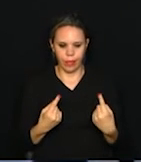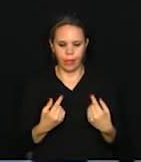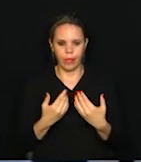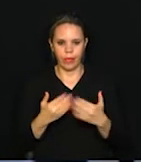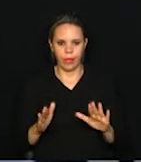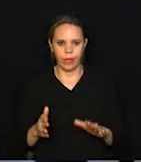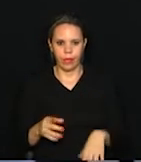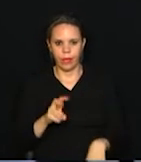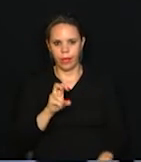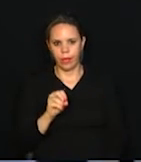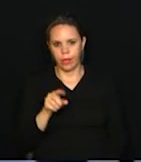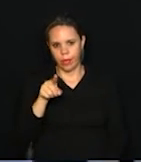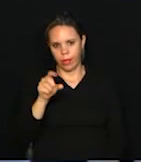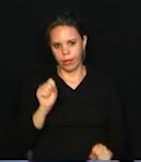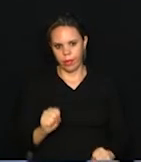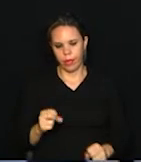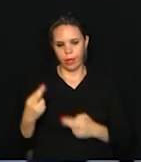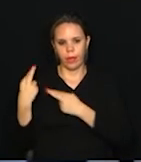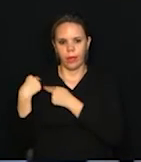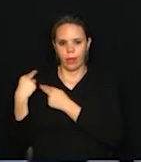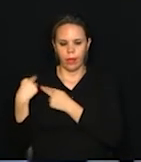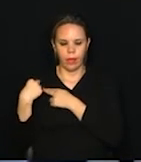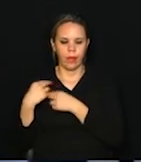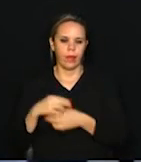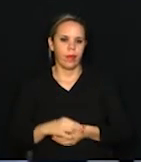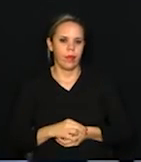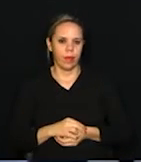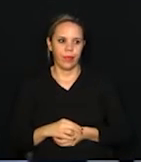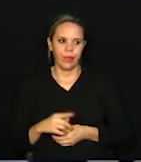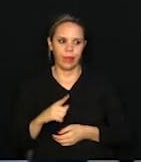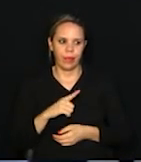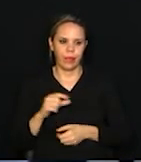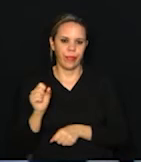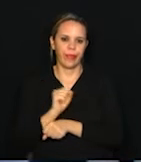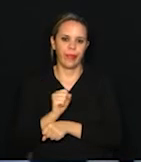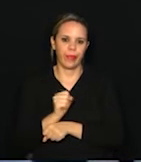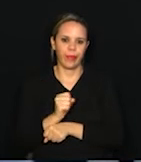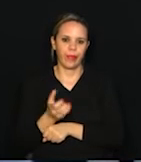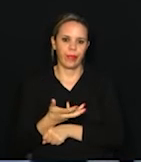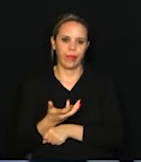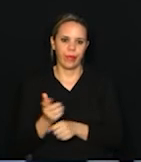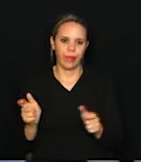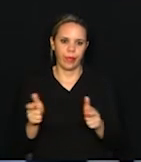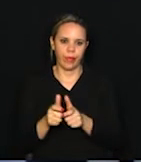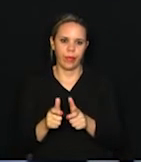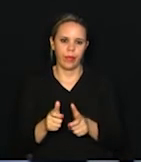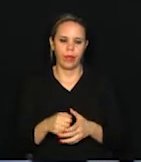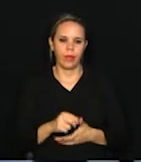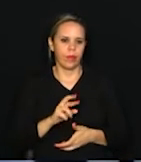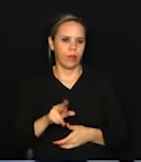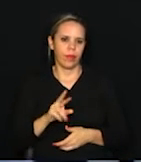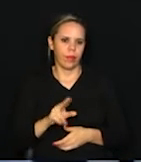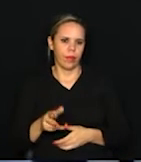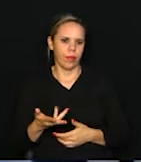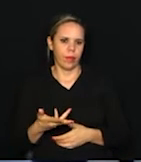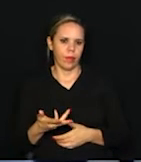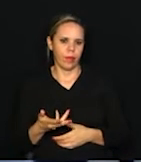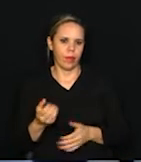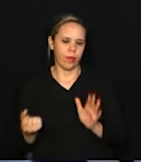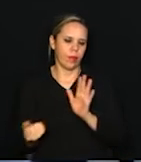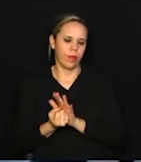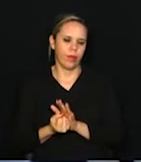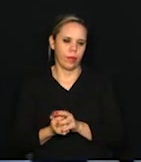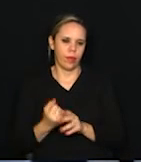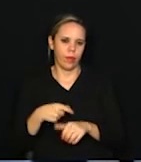explicitar que é 50, você, por responsabilidade, tem que dirigir a uma velocidade menor, que nem é a velocidade que está marcando no